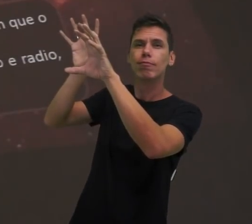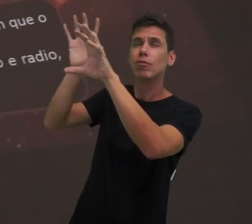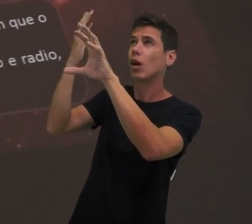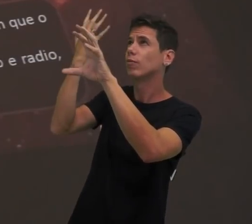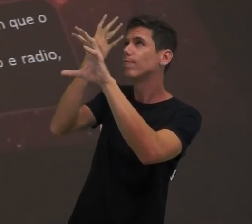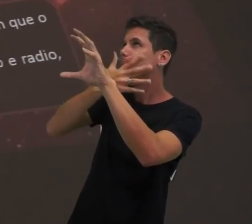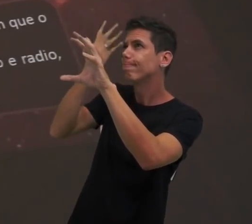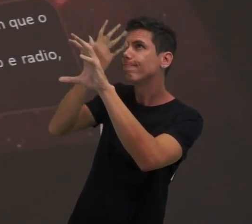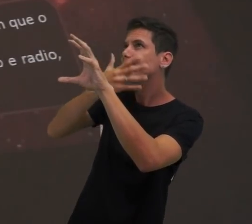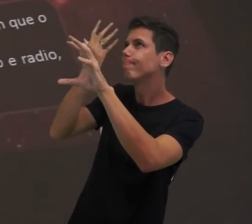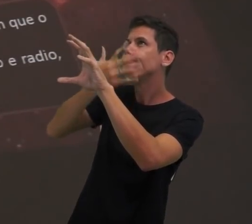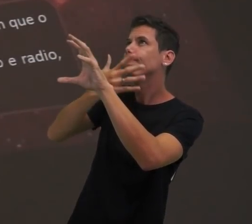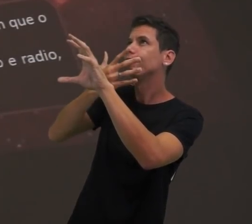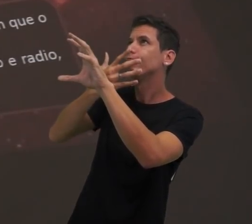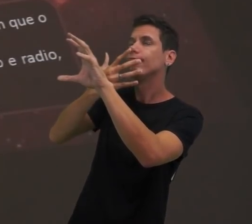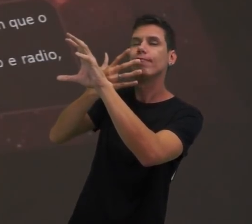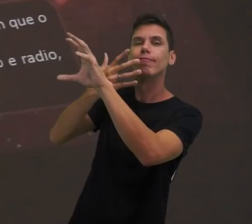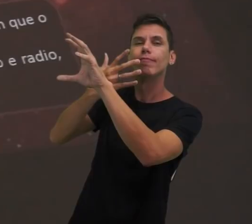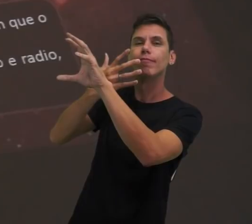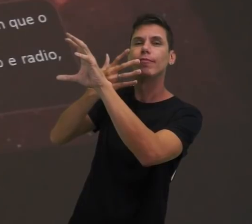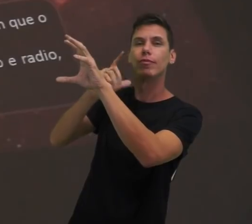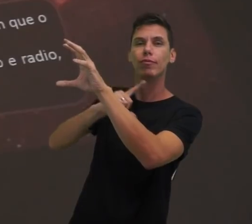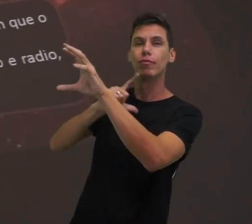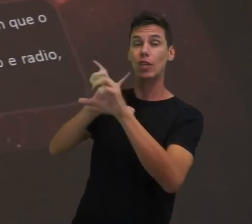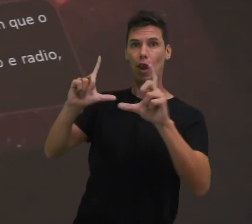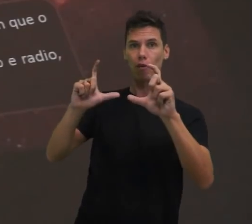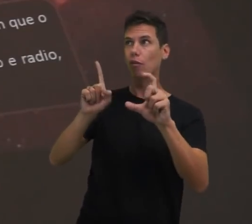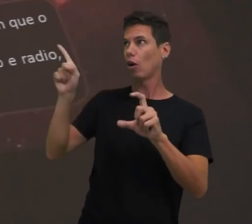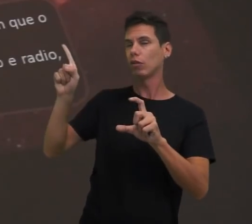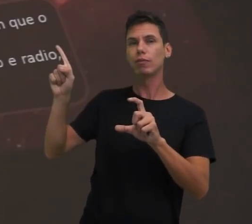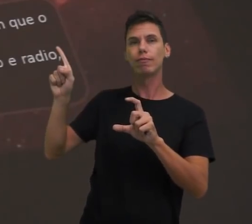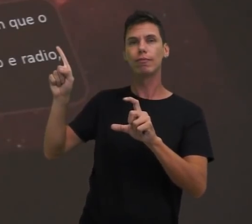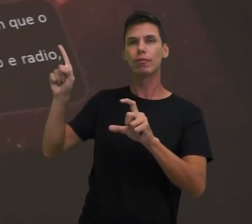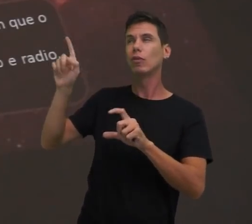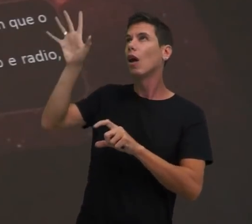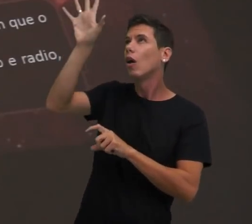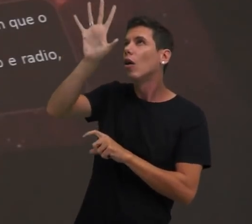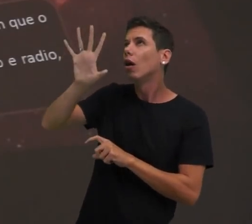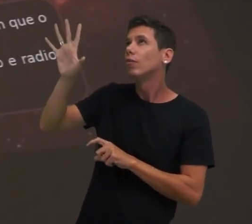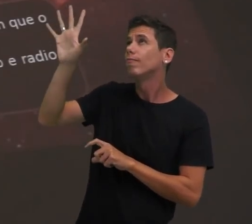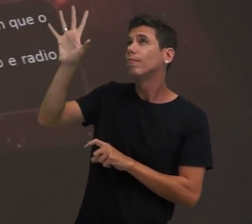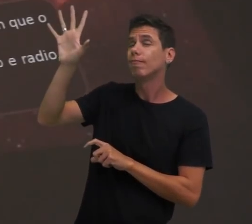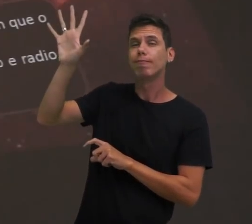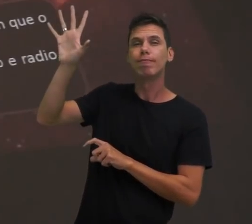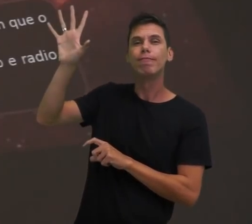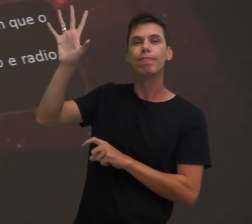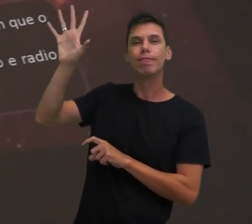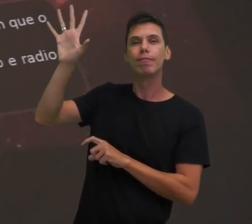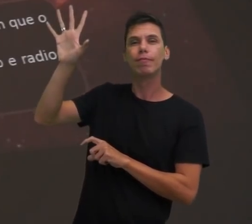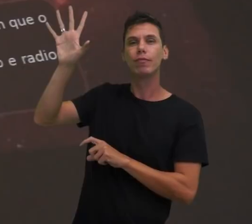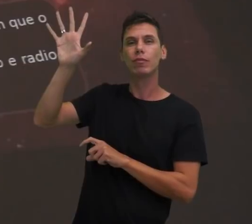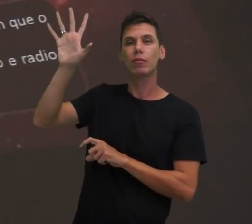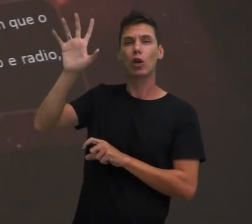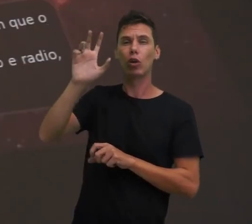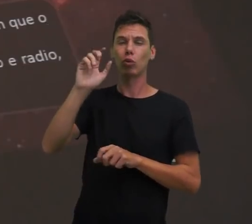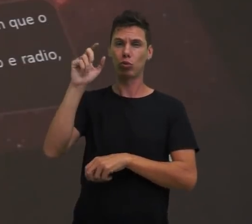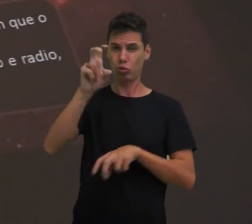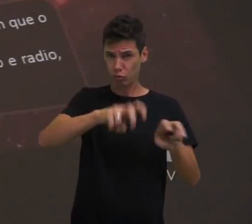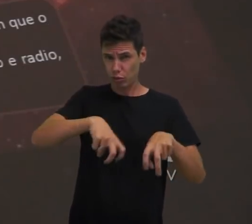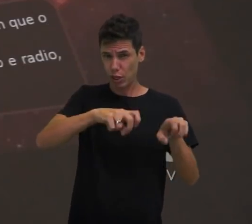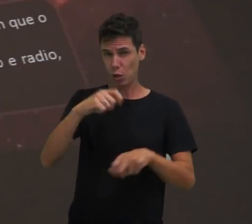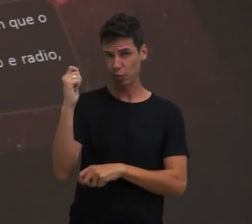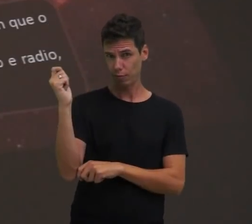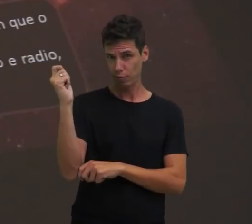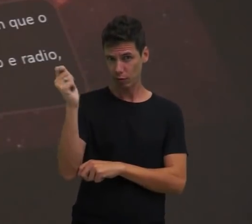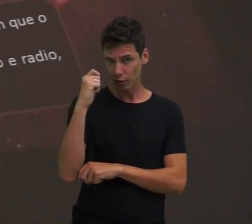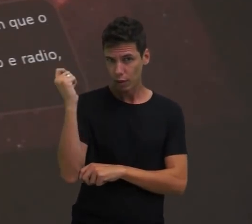imagem em cores falsas, tá? Do centro da Via Láctea. Ó. Aqui dá para ver bastante poeira. Isso aqui no interior do Rio Grande do Sul dá para ver